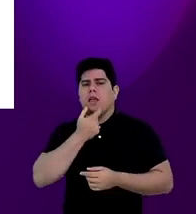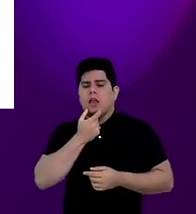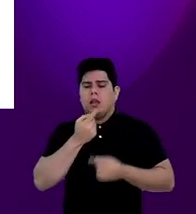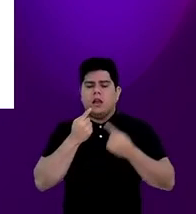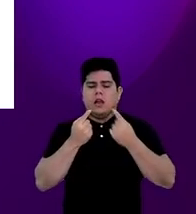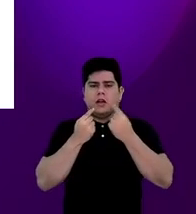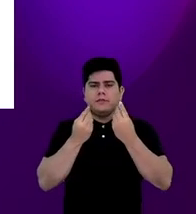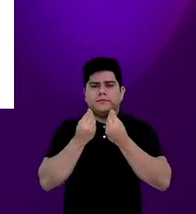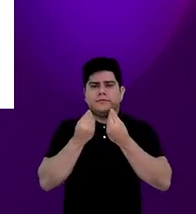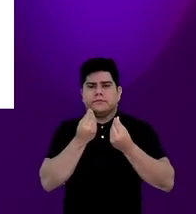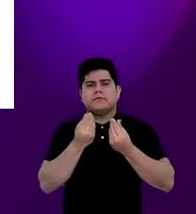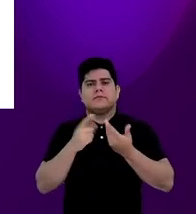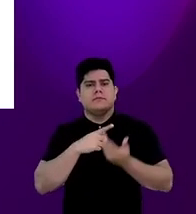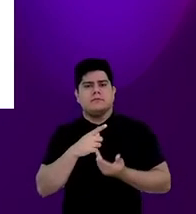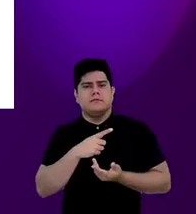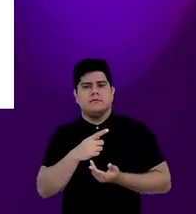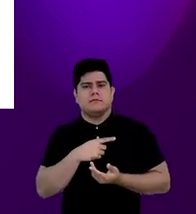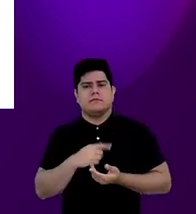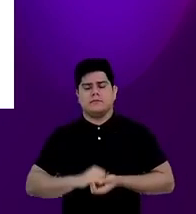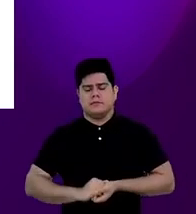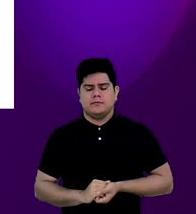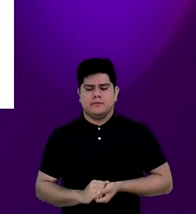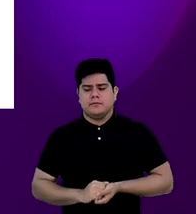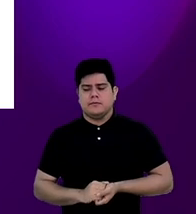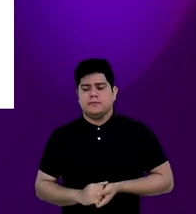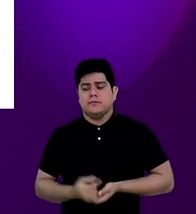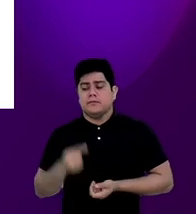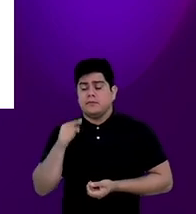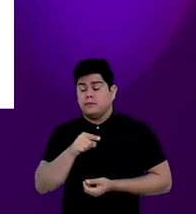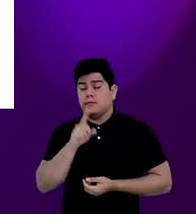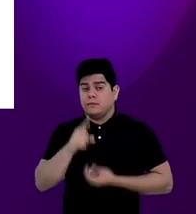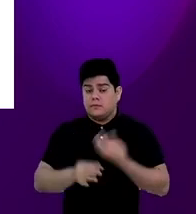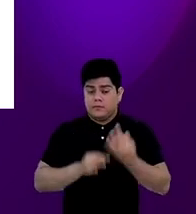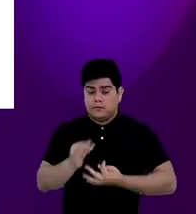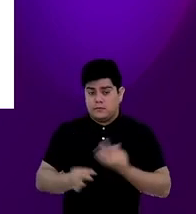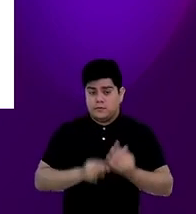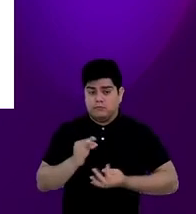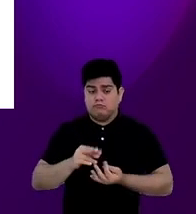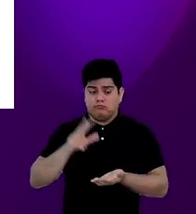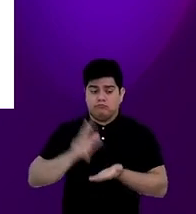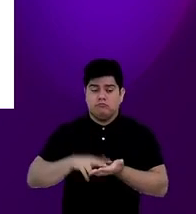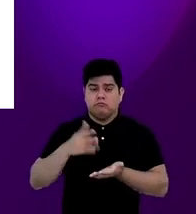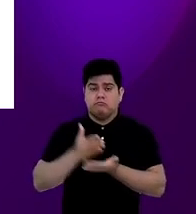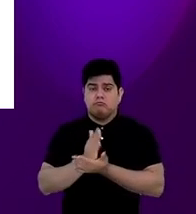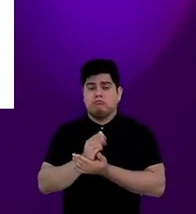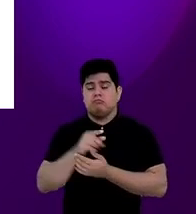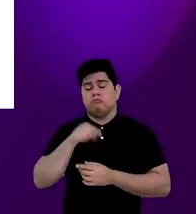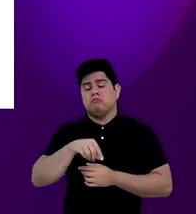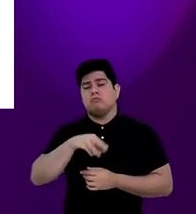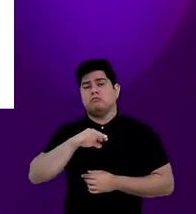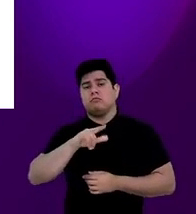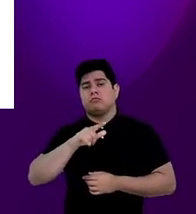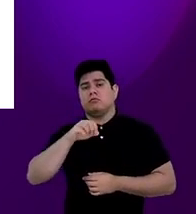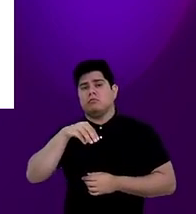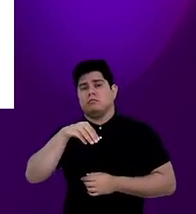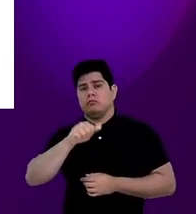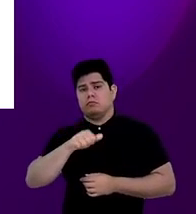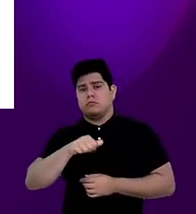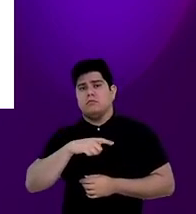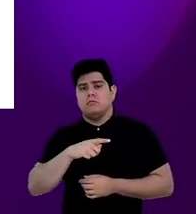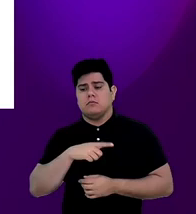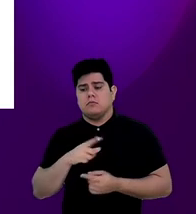forma, responde por alguma toxicidade. Esse é um alvo terapêutico validado no mieloma. O primeiro agente de ter